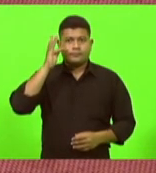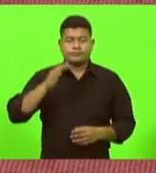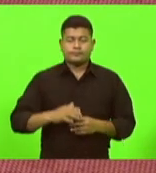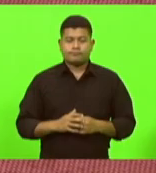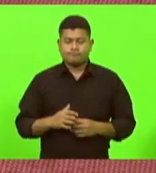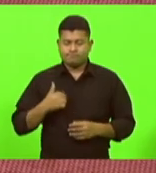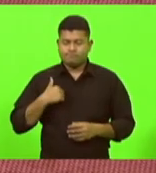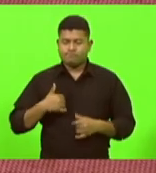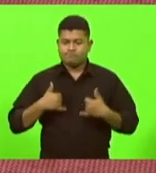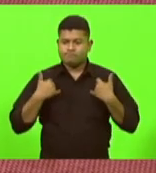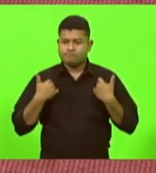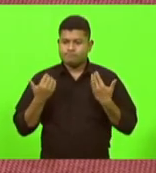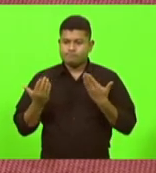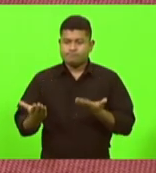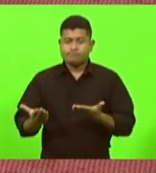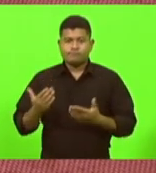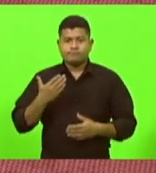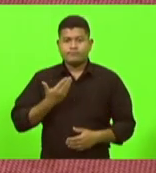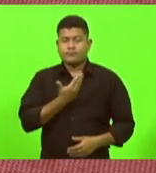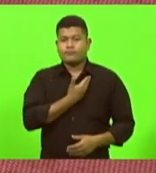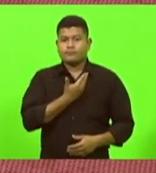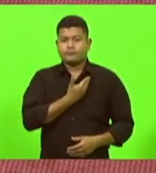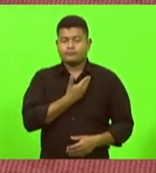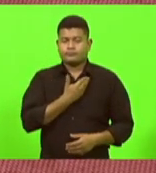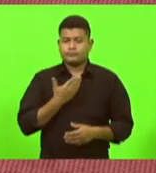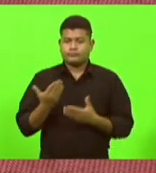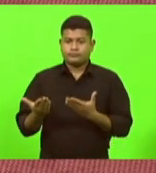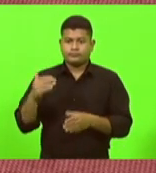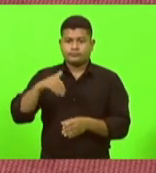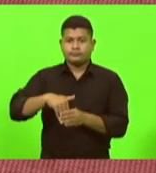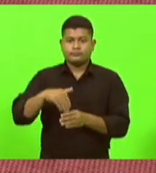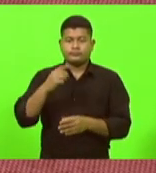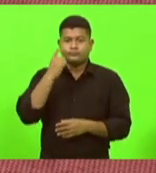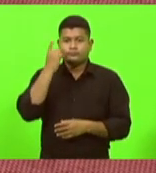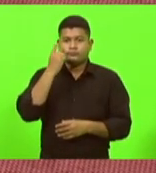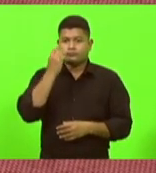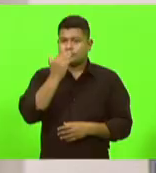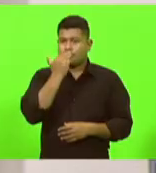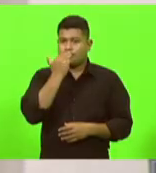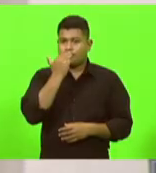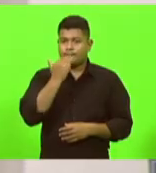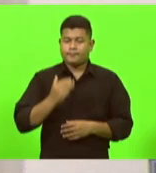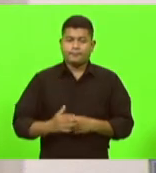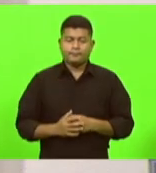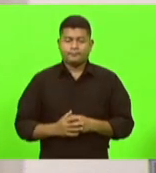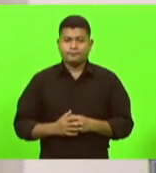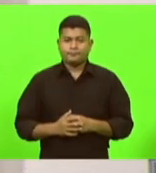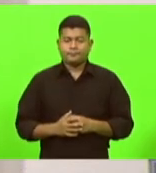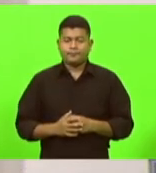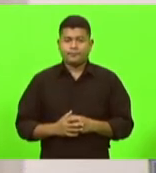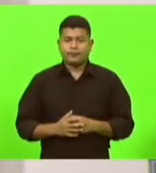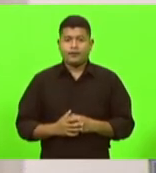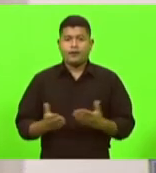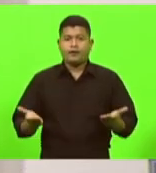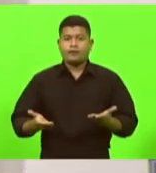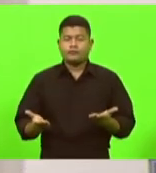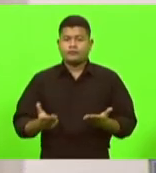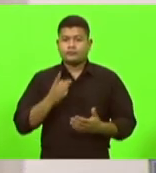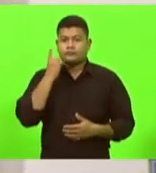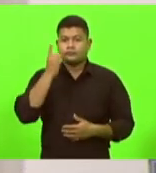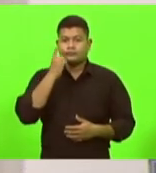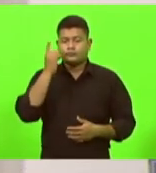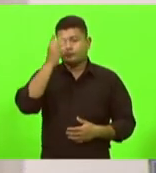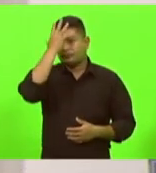orgulho, voto no meu amigo, companheiro de bancada, deputado Moacir Sopelsa. Obrigado, deputado. Como vota o deputado Ismael